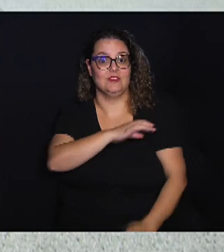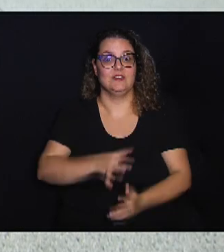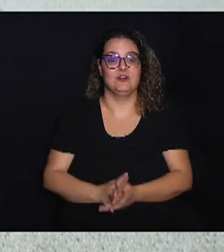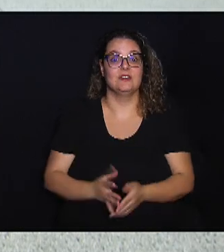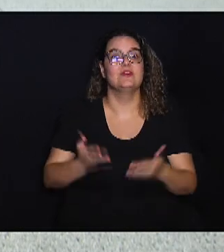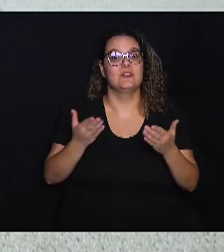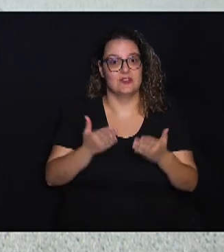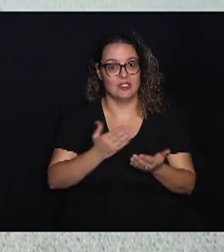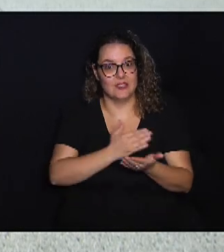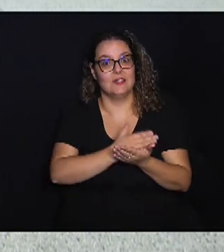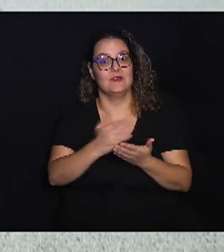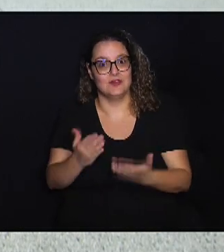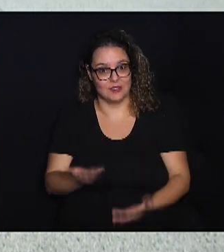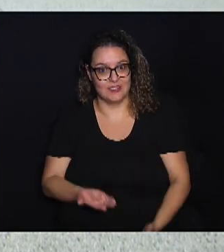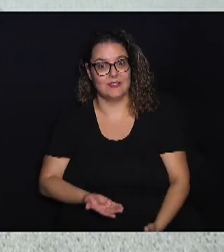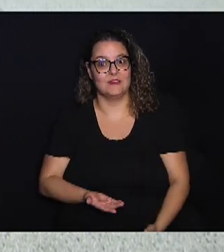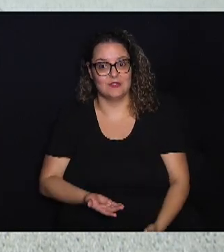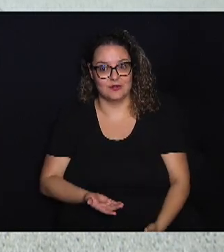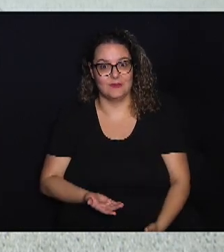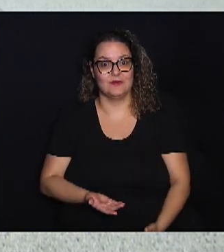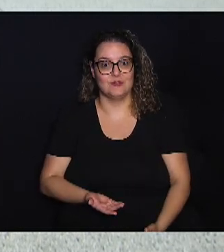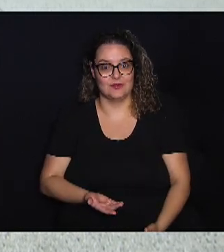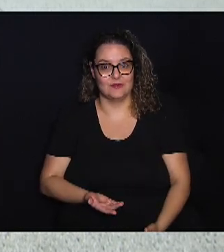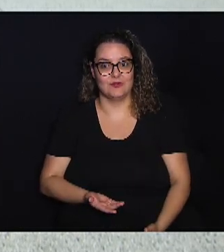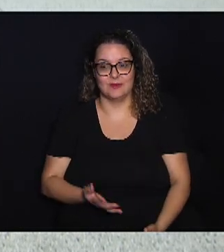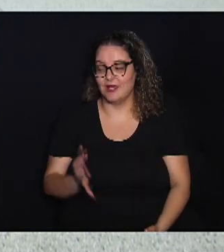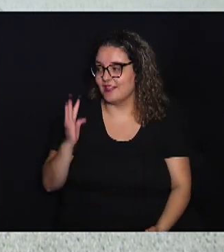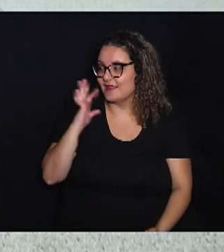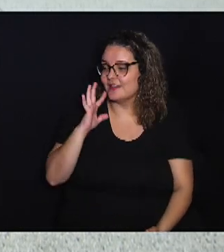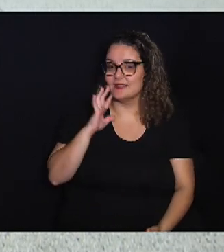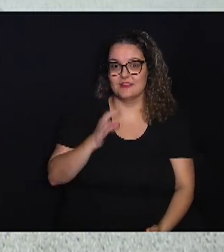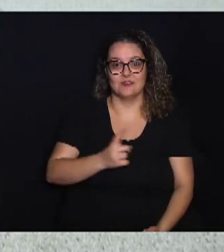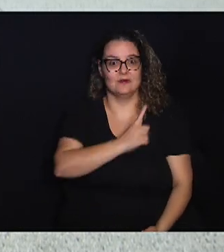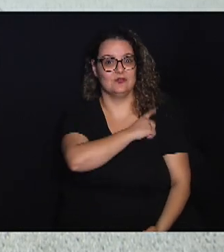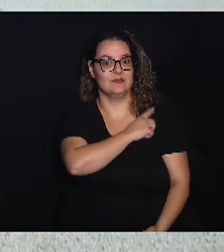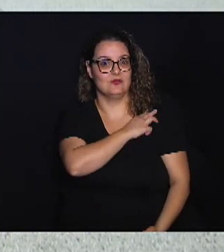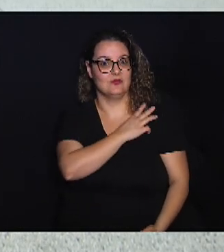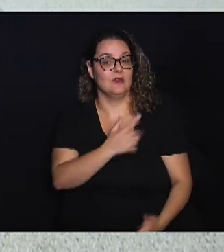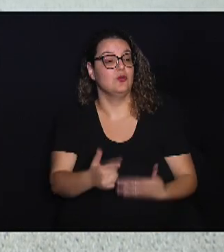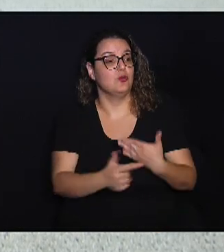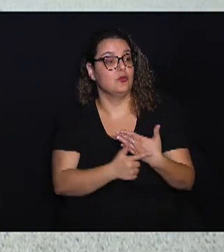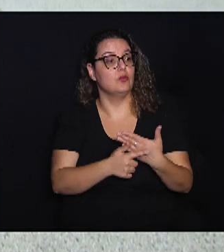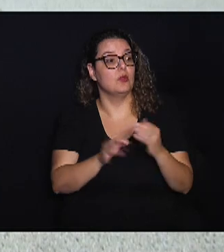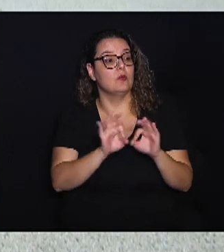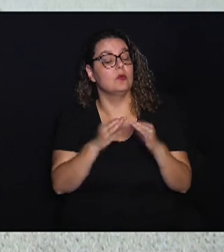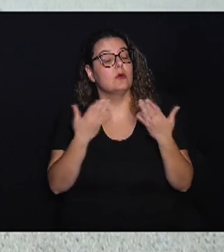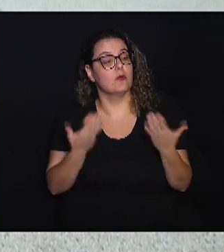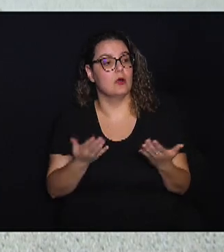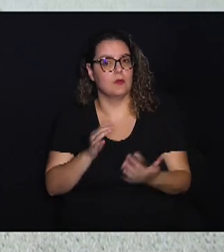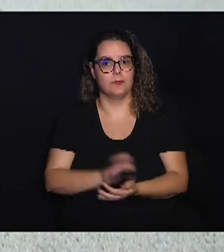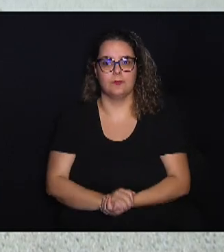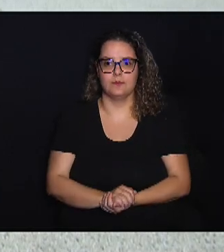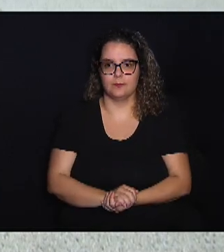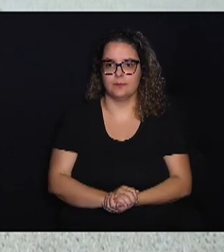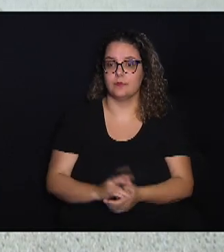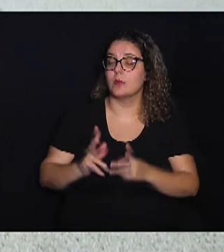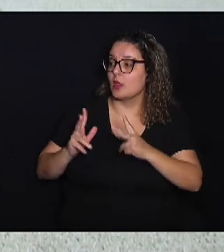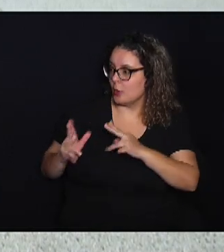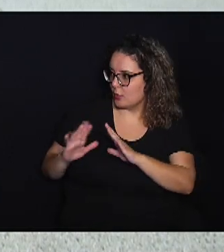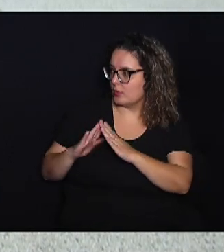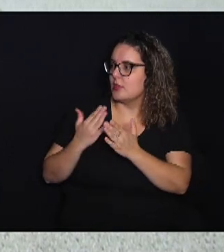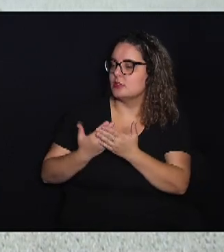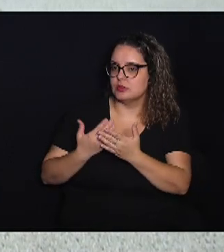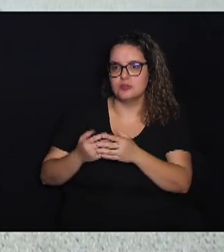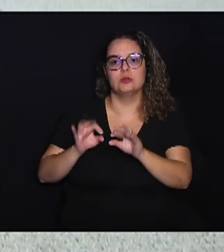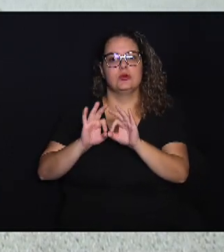agora vai começar legal. O ensino médio. Qual o papel da família nisso tudo? Tal qual a escola, a família tem